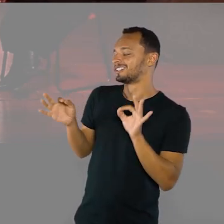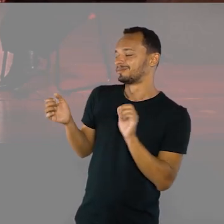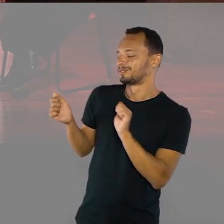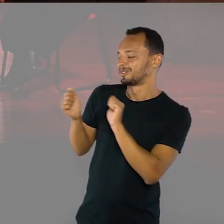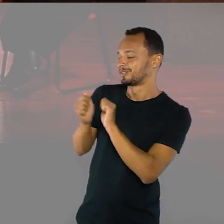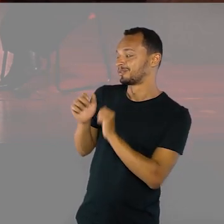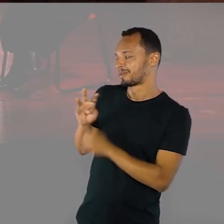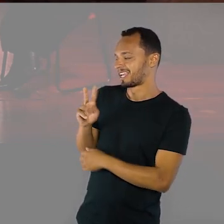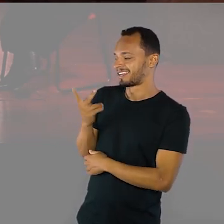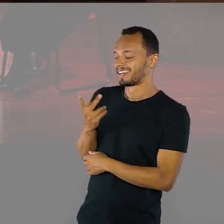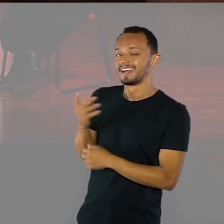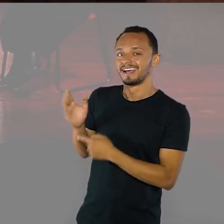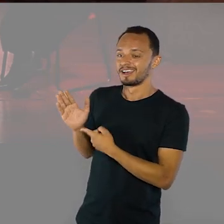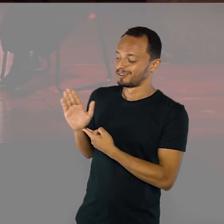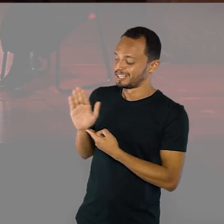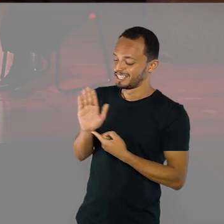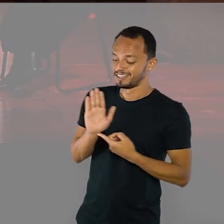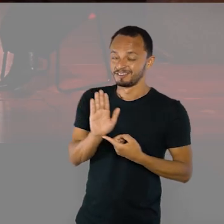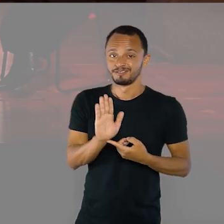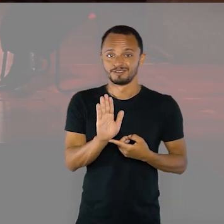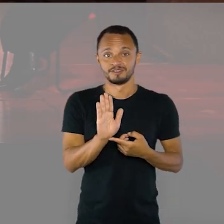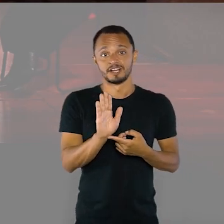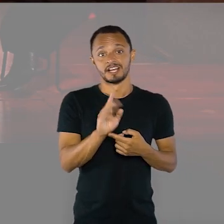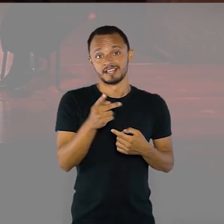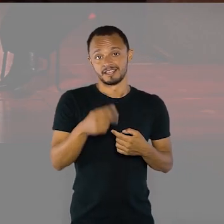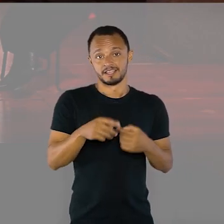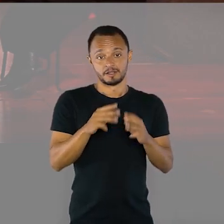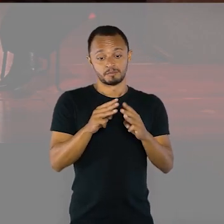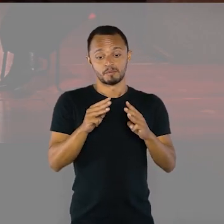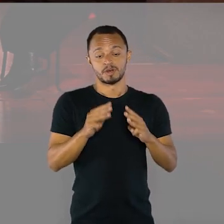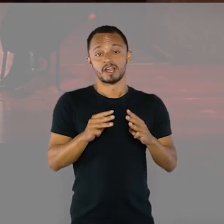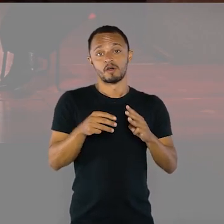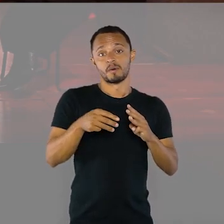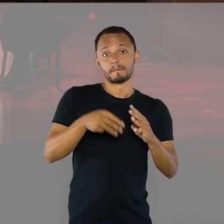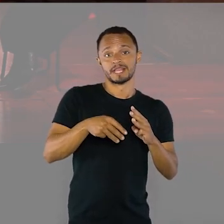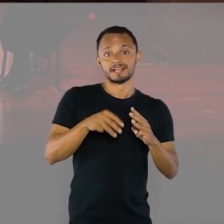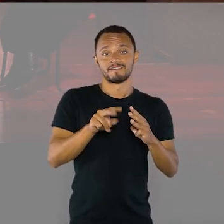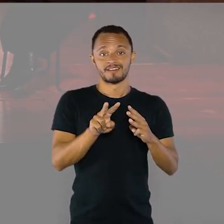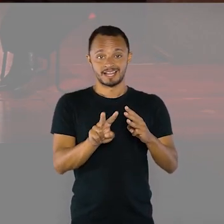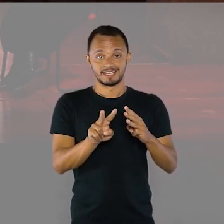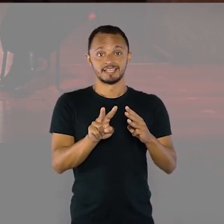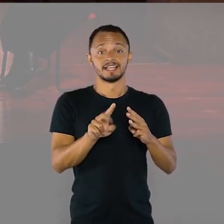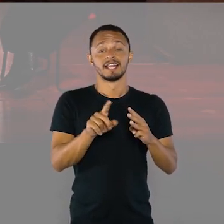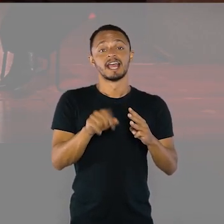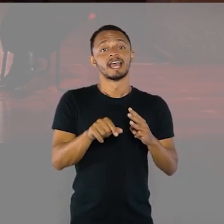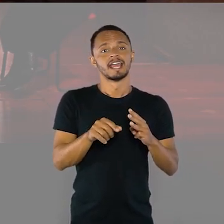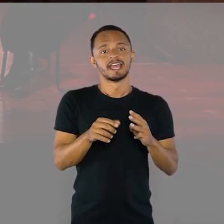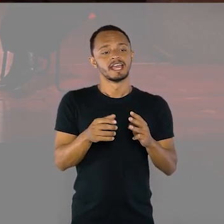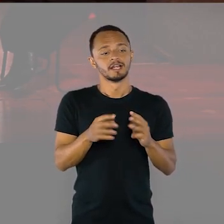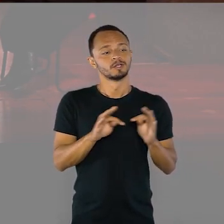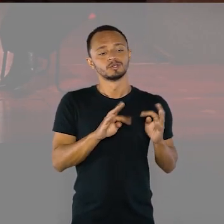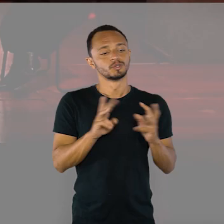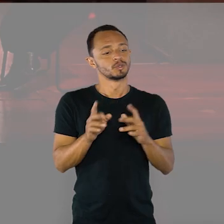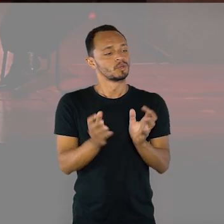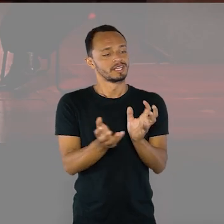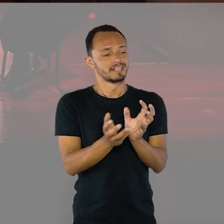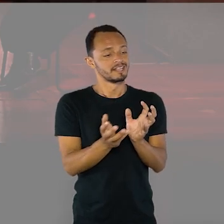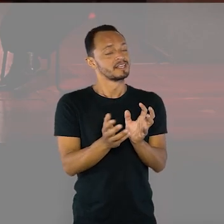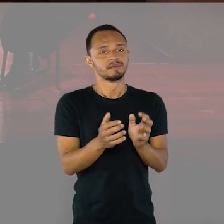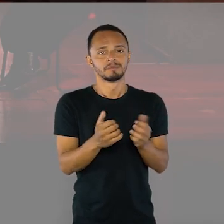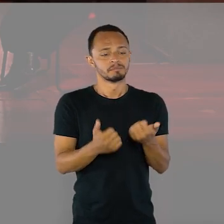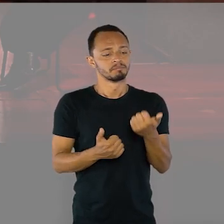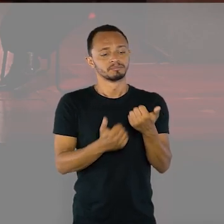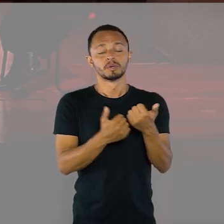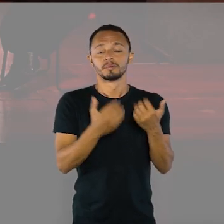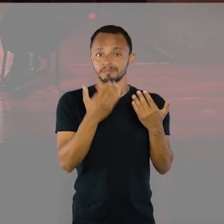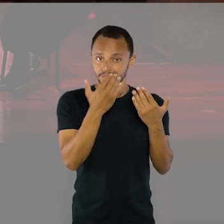em BH, lançando o livro aqui no Memorial, Minas Vale também. Agradecer toda a equipe do Memorial. E o